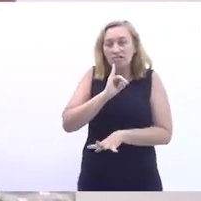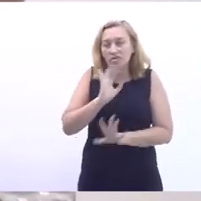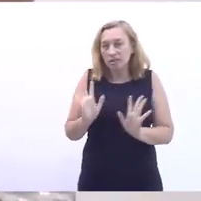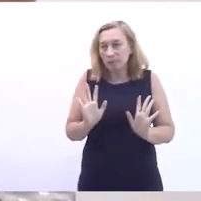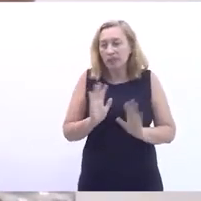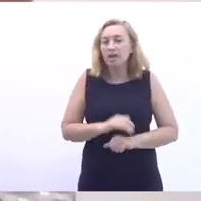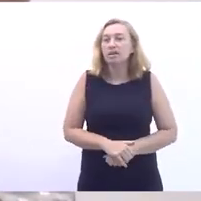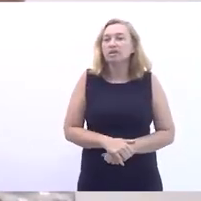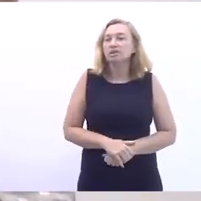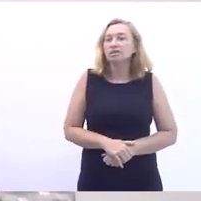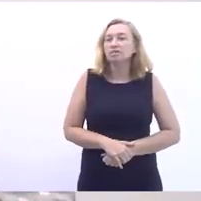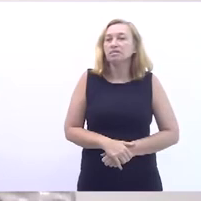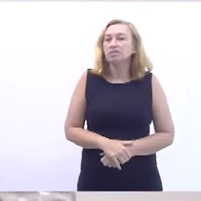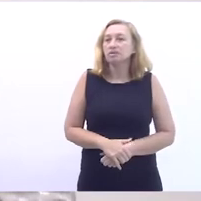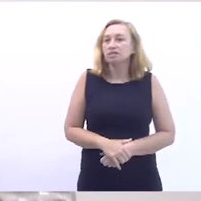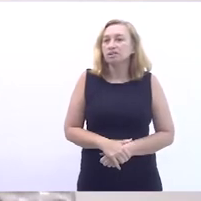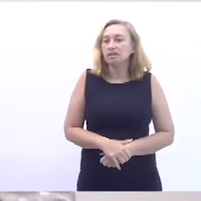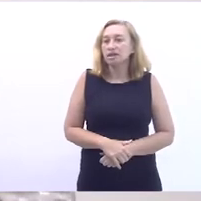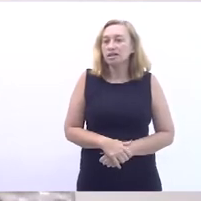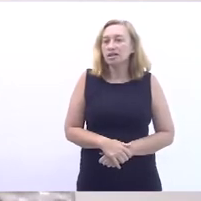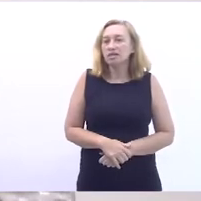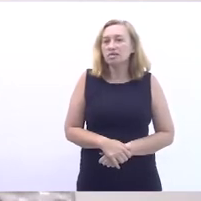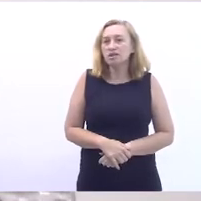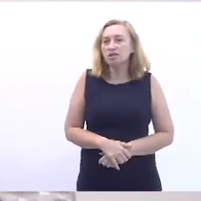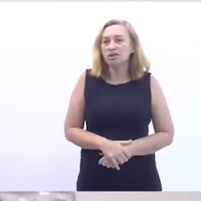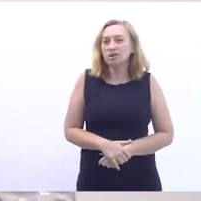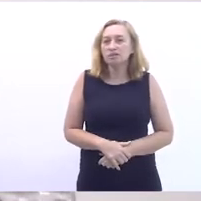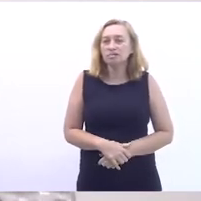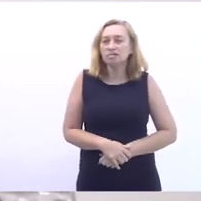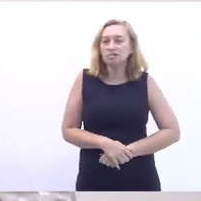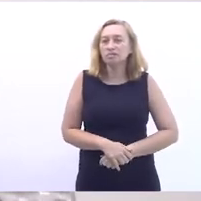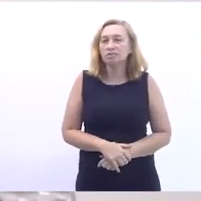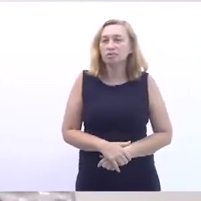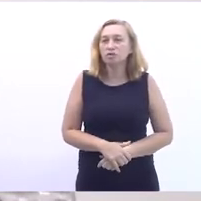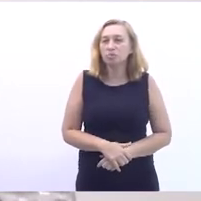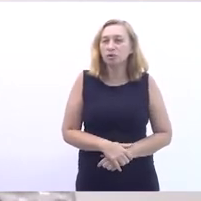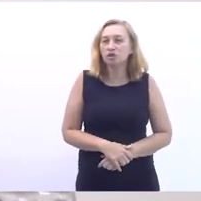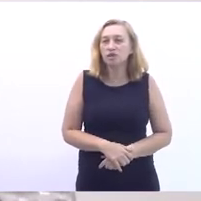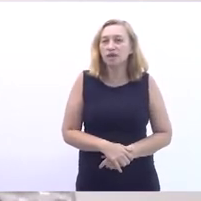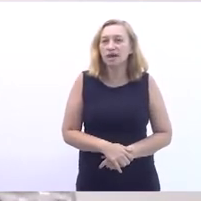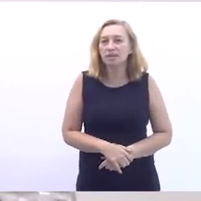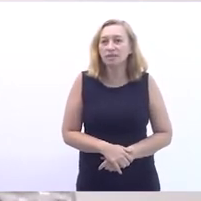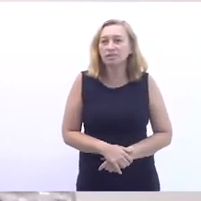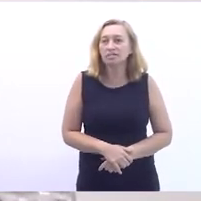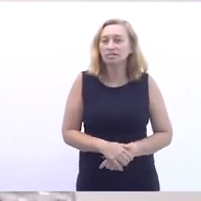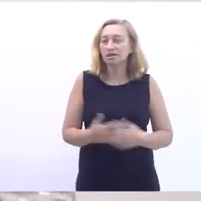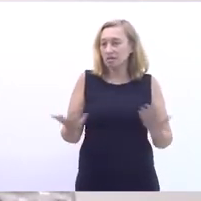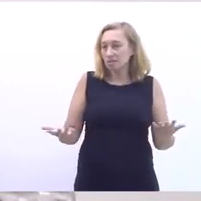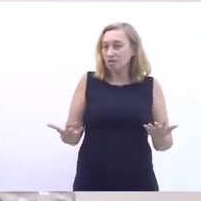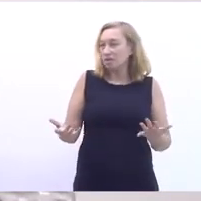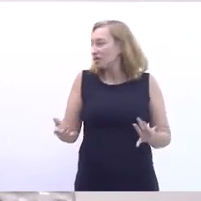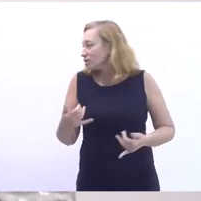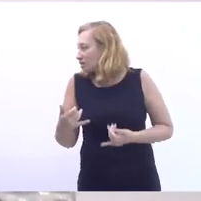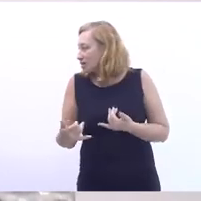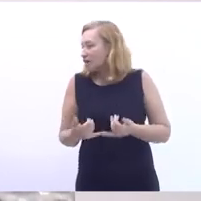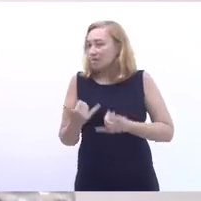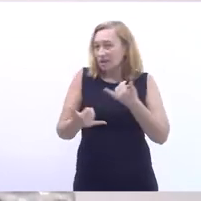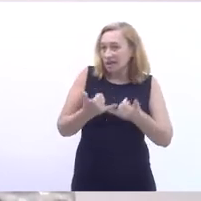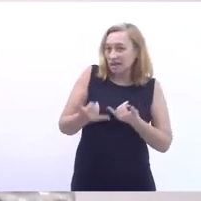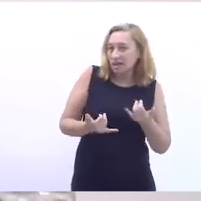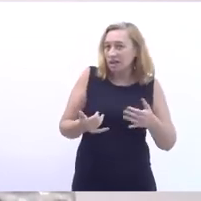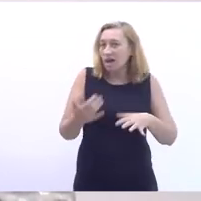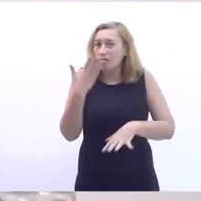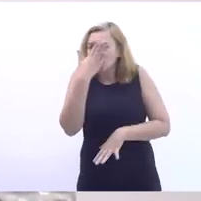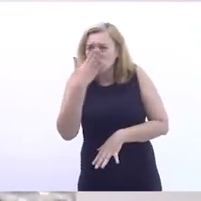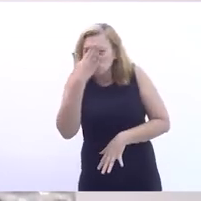Então cara É a mesma coisa você não faz sentido você Proibir a droga e o jogo a prostituição